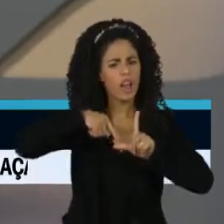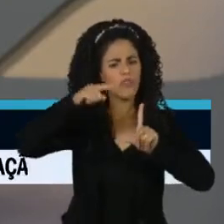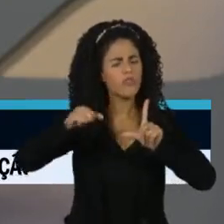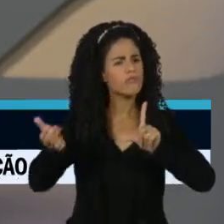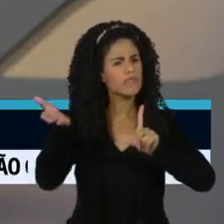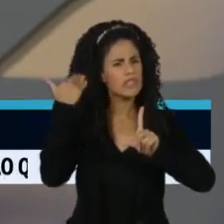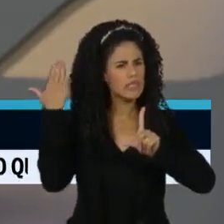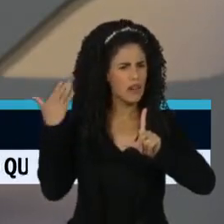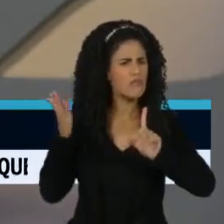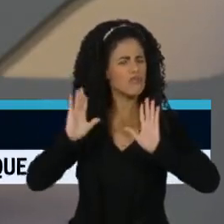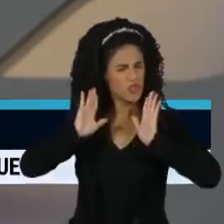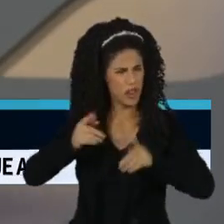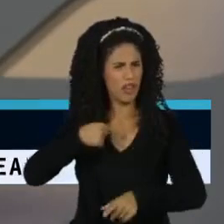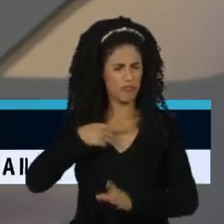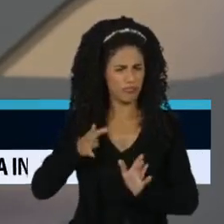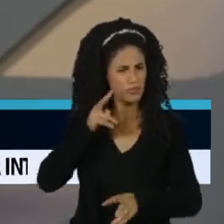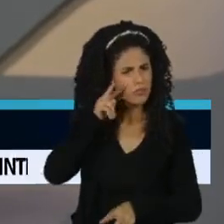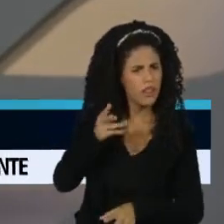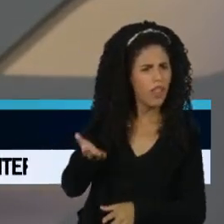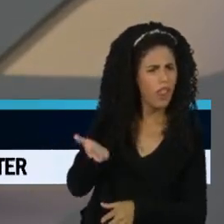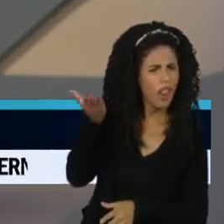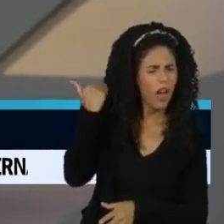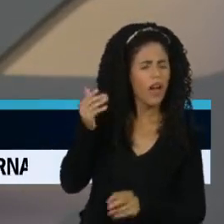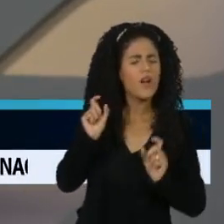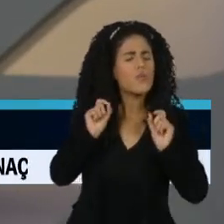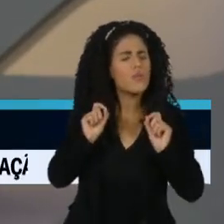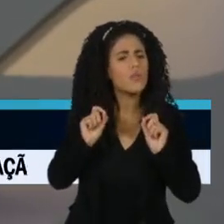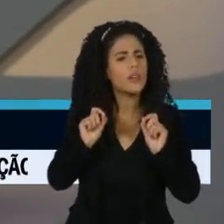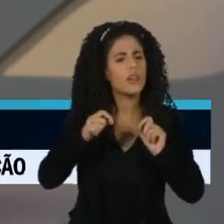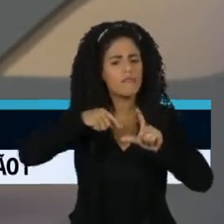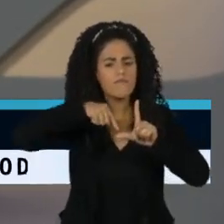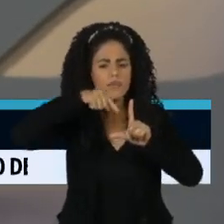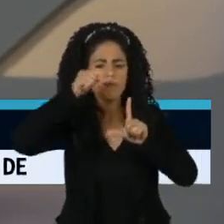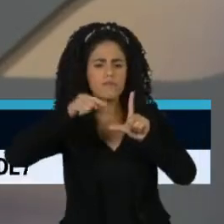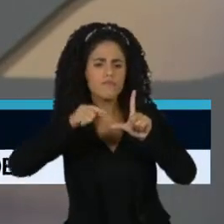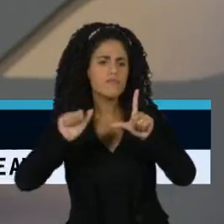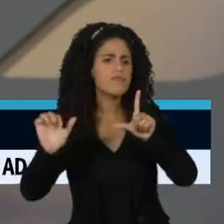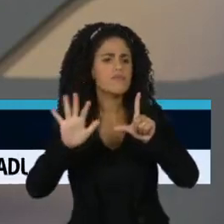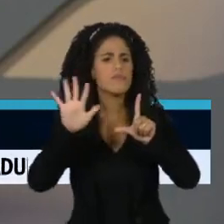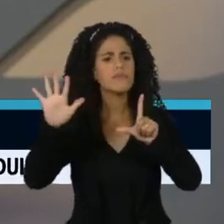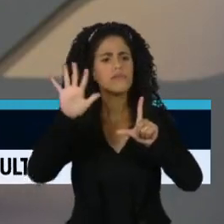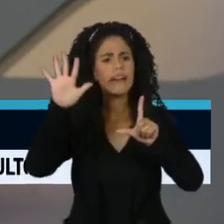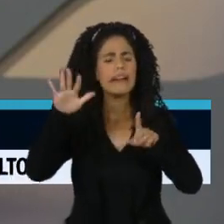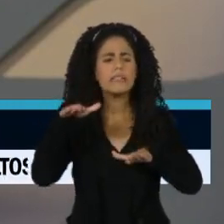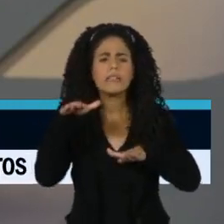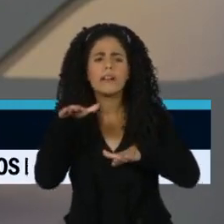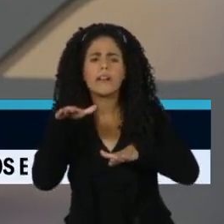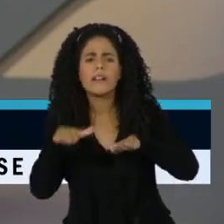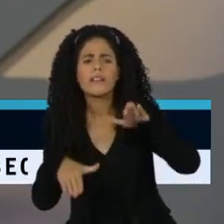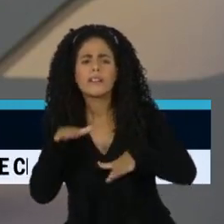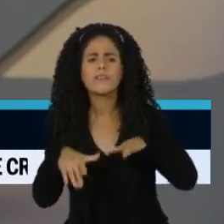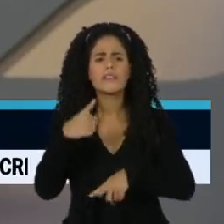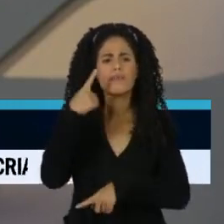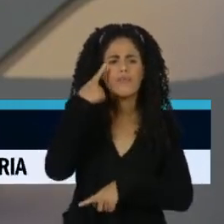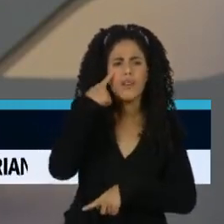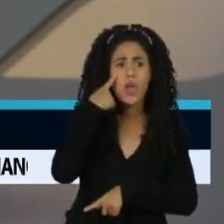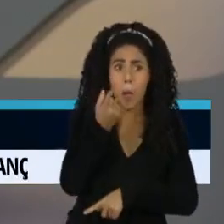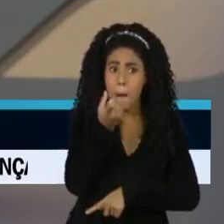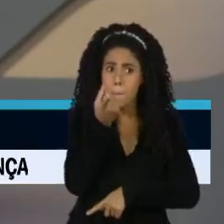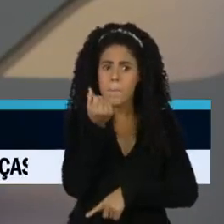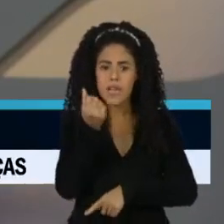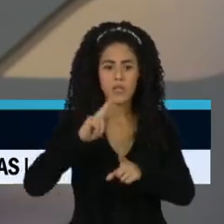atrás, quer dizer, eu acho que a inflação tem um aspecto psicológico muito importante, quer dizer, às vezes você aumenta o preço